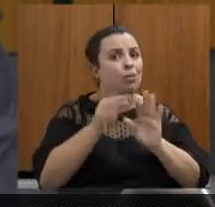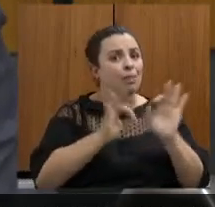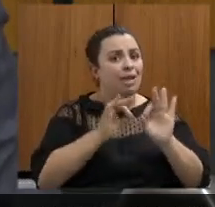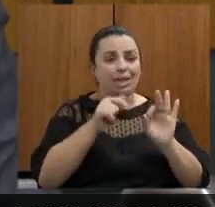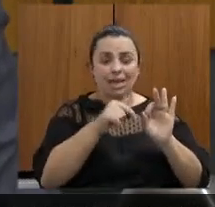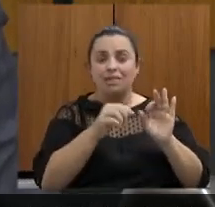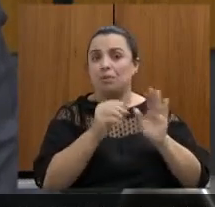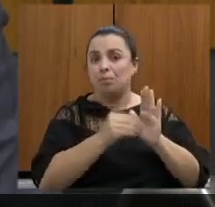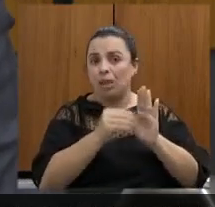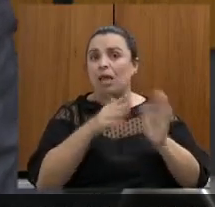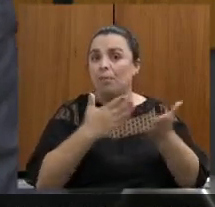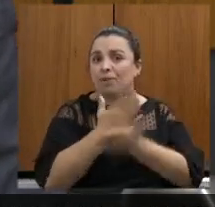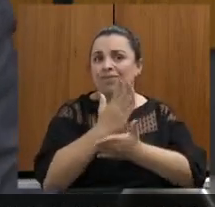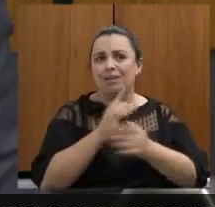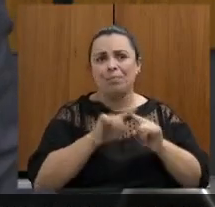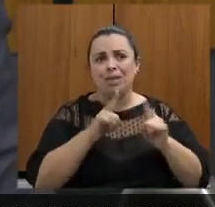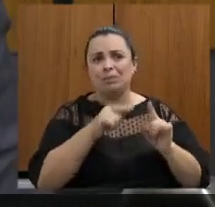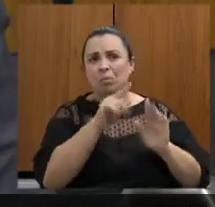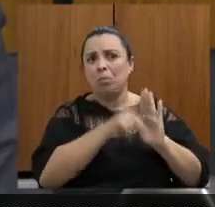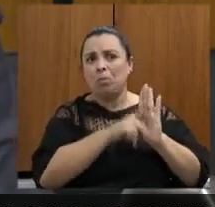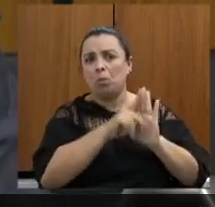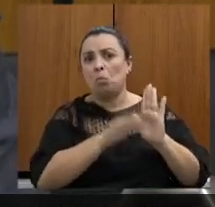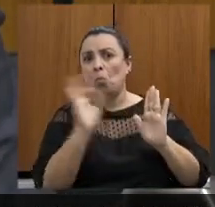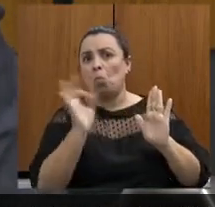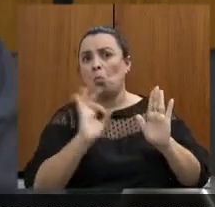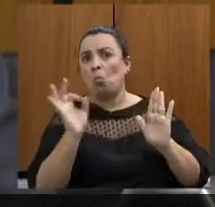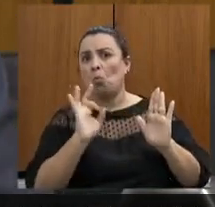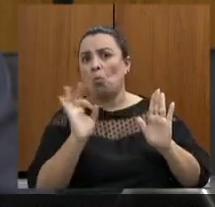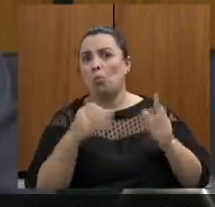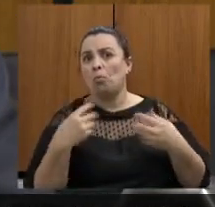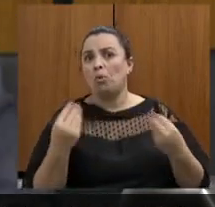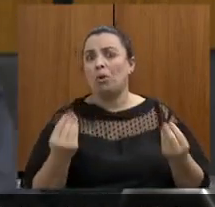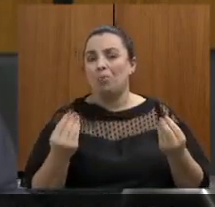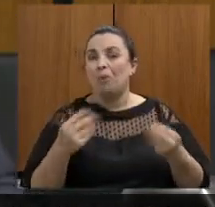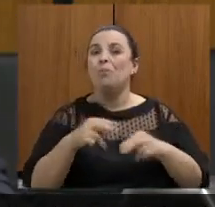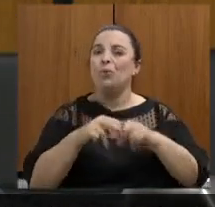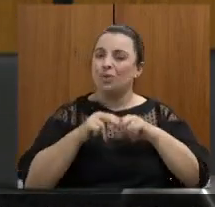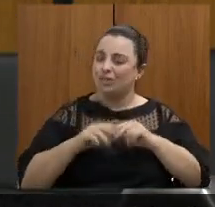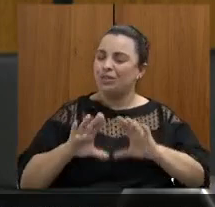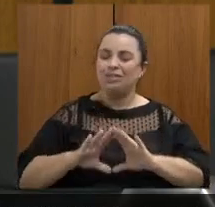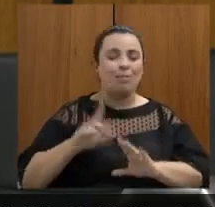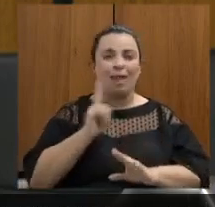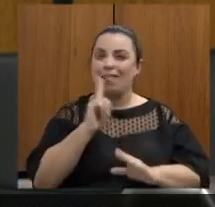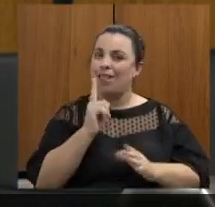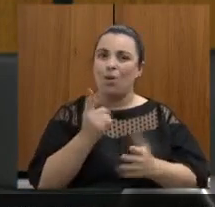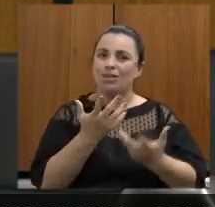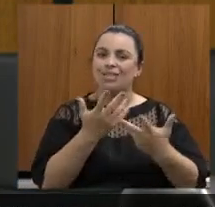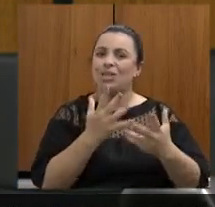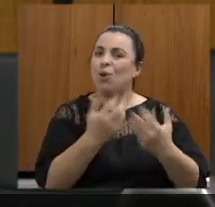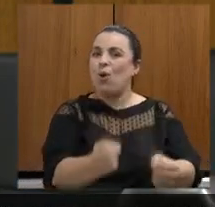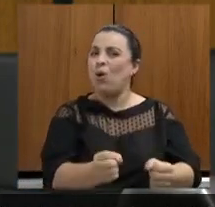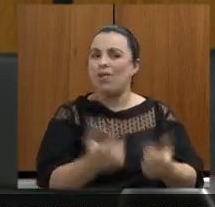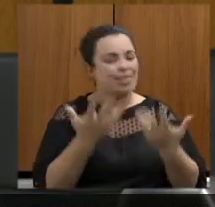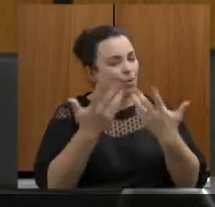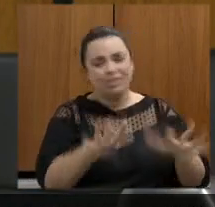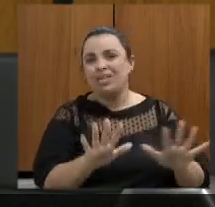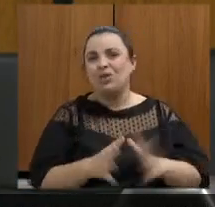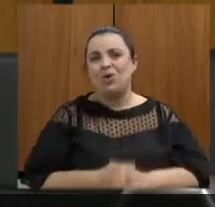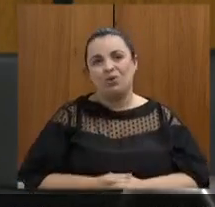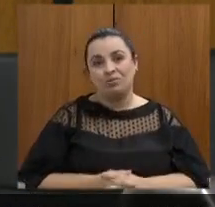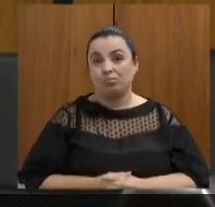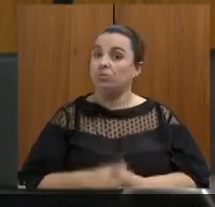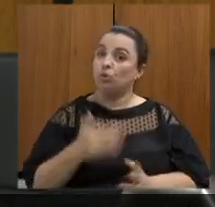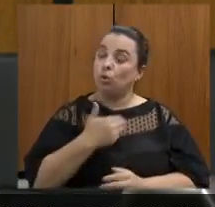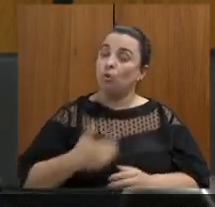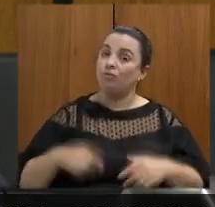nós não temos nem sabemos Qual o plano esses motivos que nós aqui nós estamos queremos alternativa eu acho que inclusive o Governo deveria observar a lei